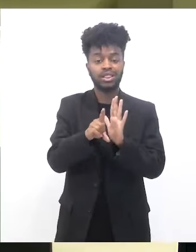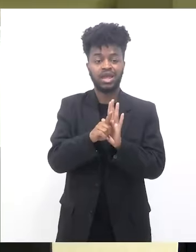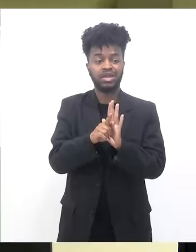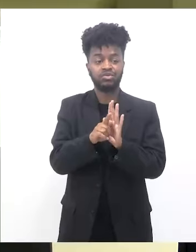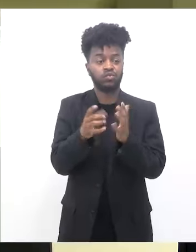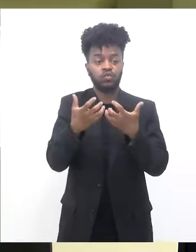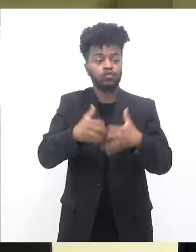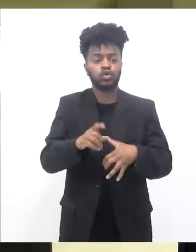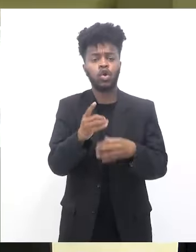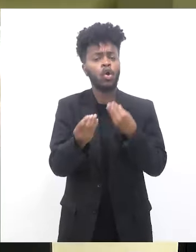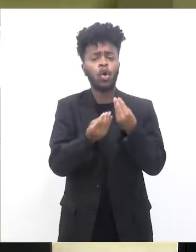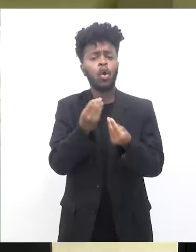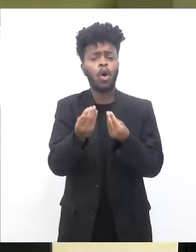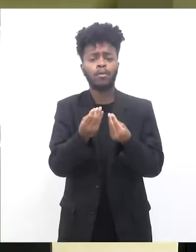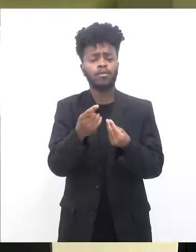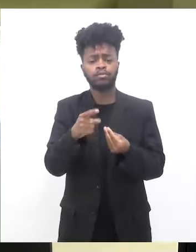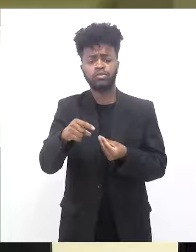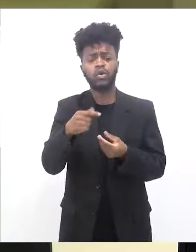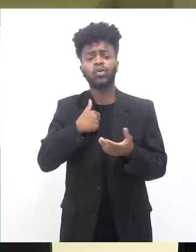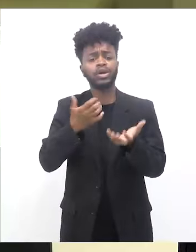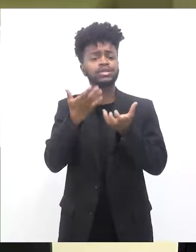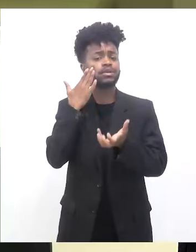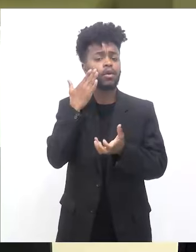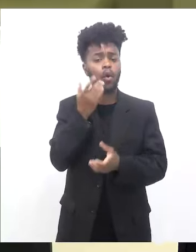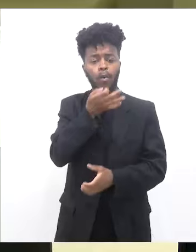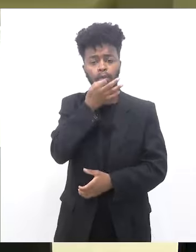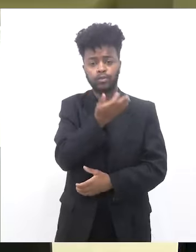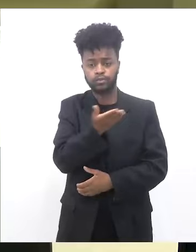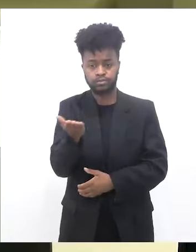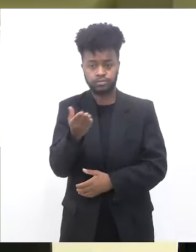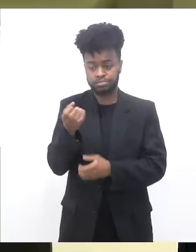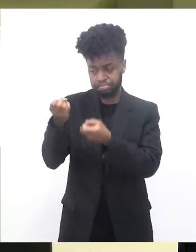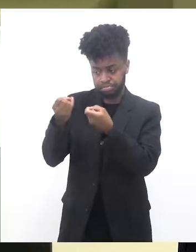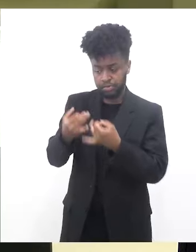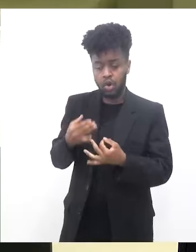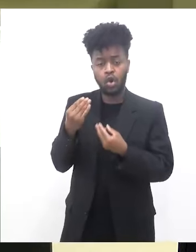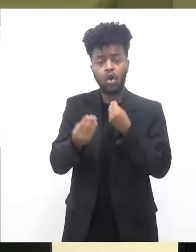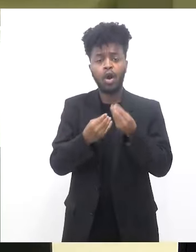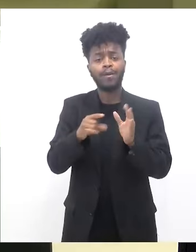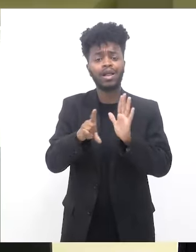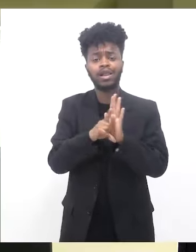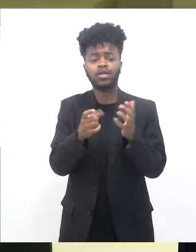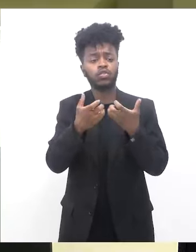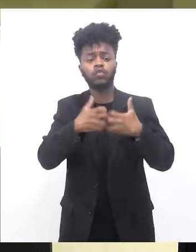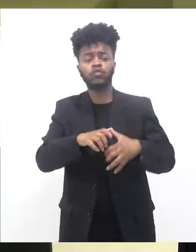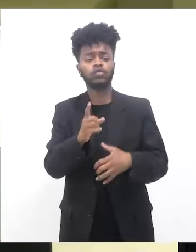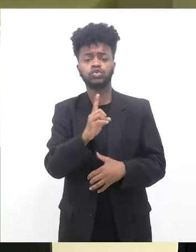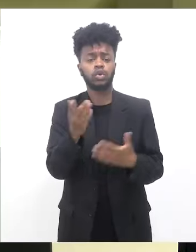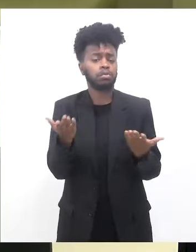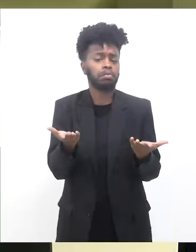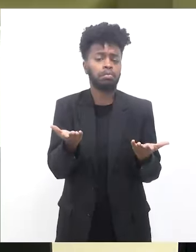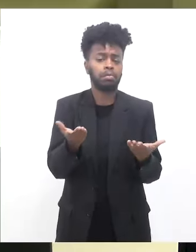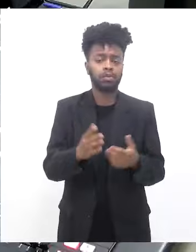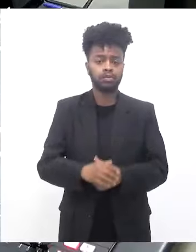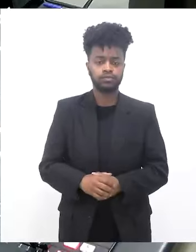não pega. Como é que é isso? Eu queria ouvir de vocês isso. Flávia Fontinelli, como é que uma lei não pega?